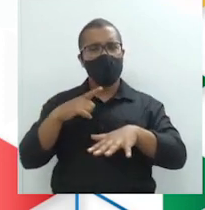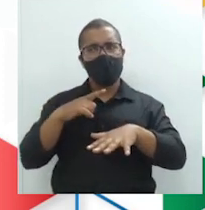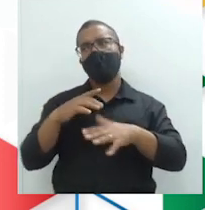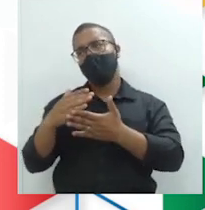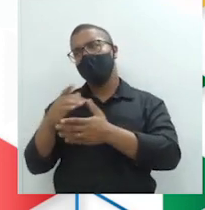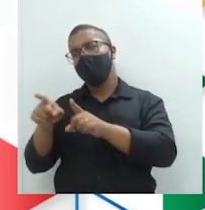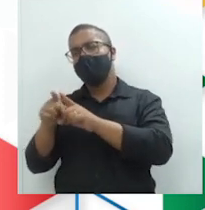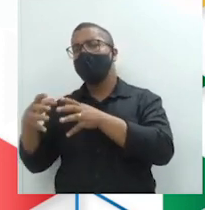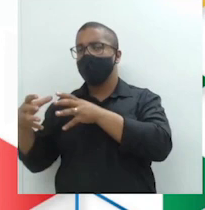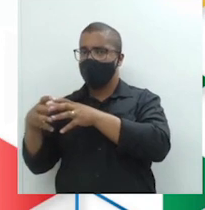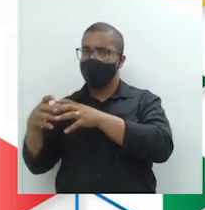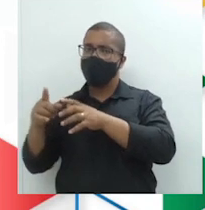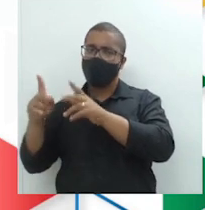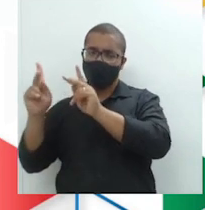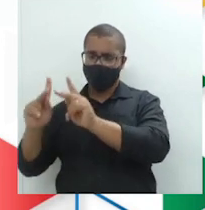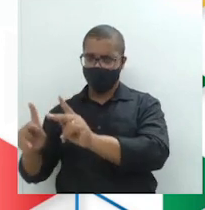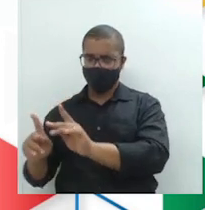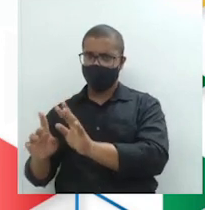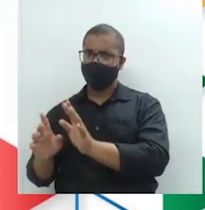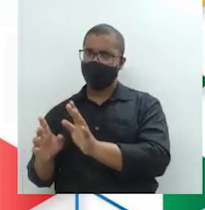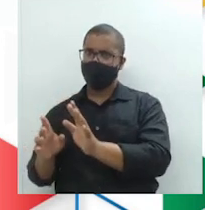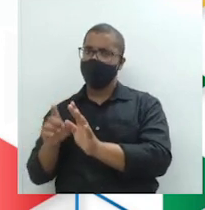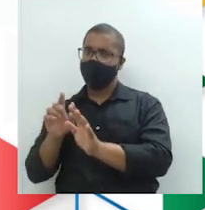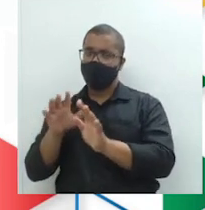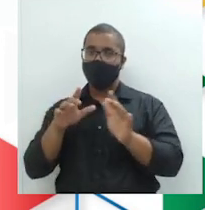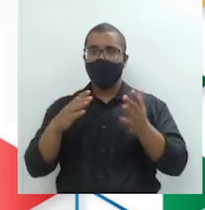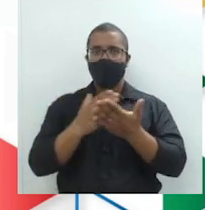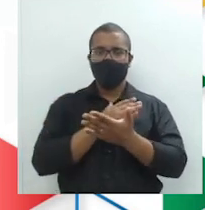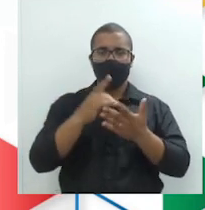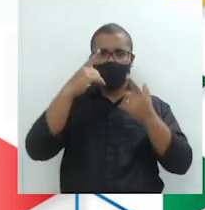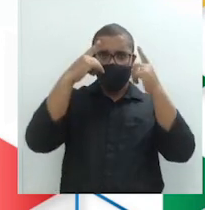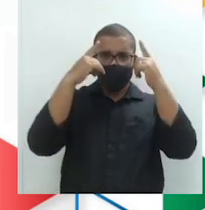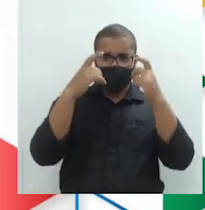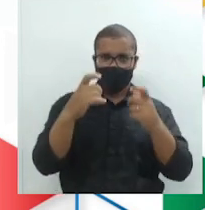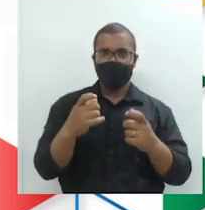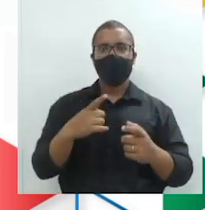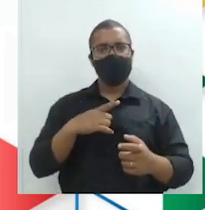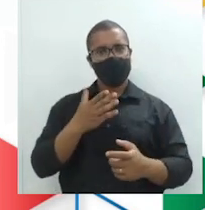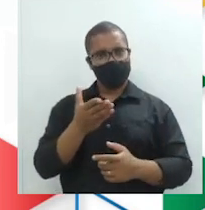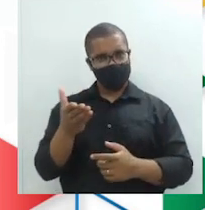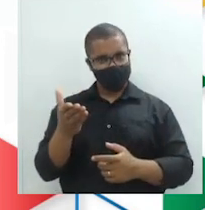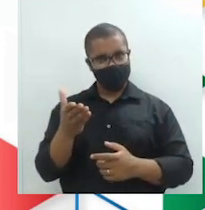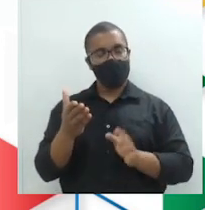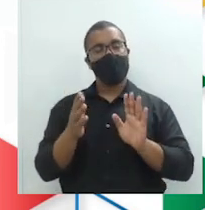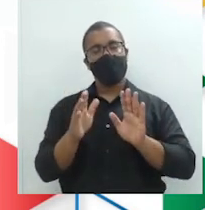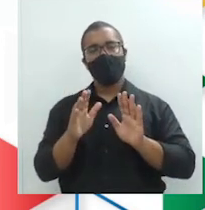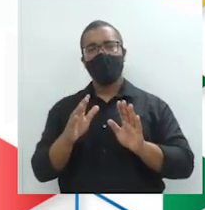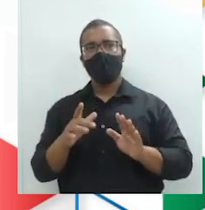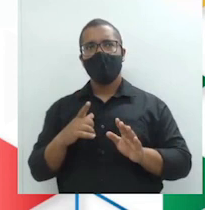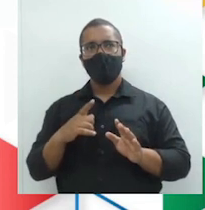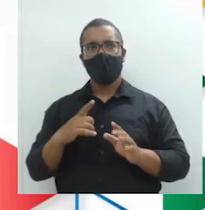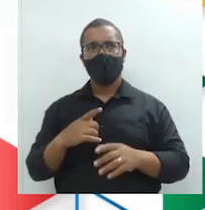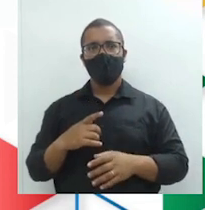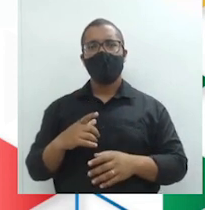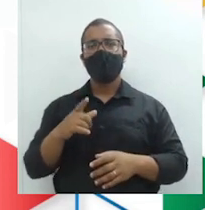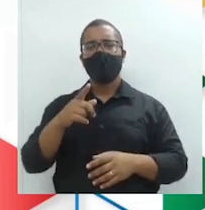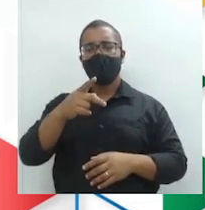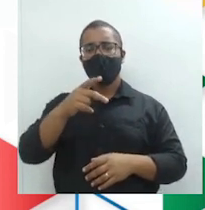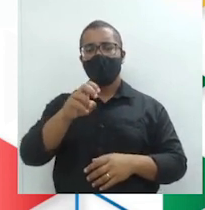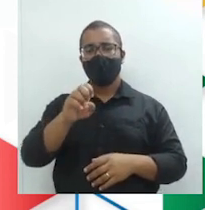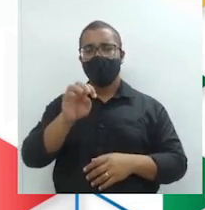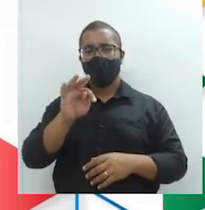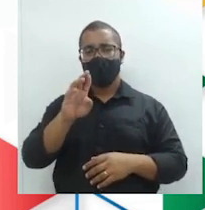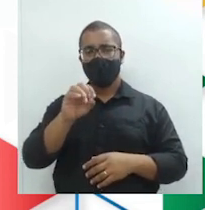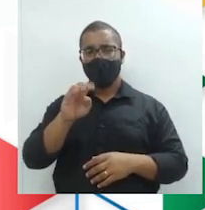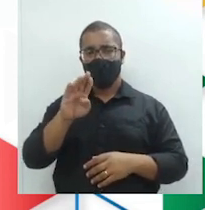não radicais. Então, grave bem. E embaixo nós temos Petrobras é